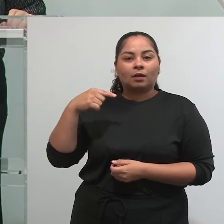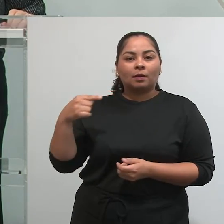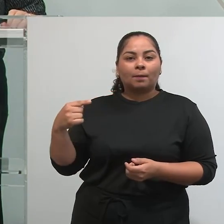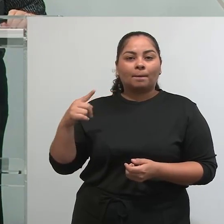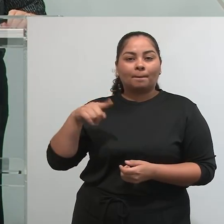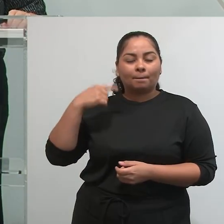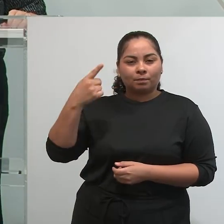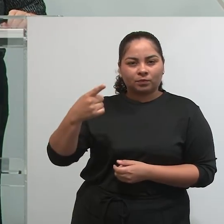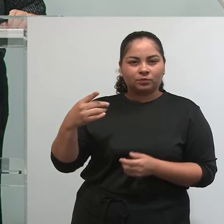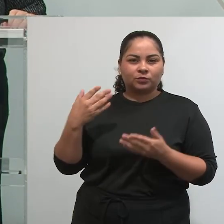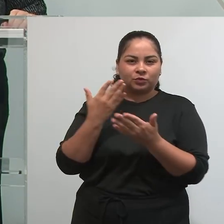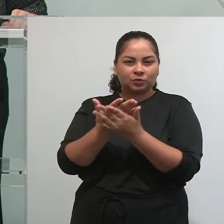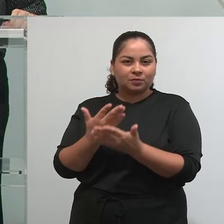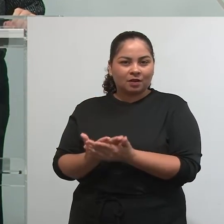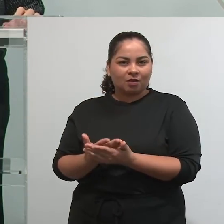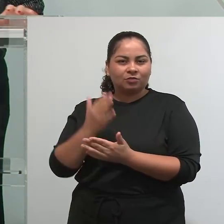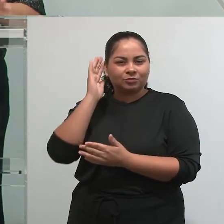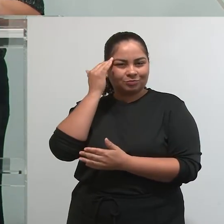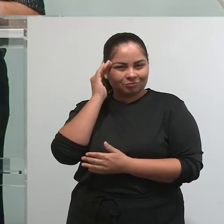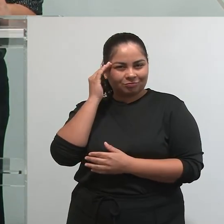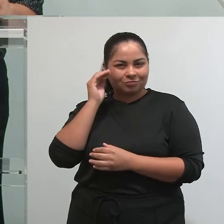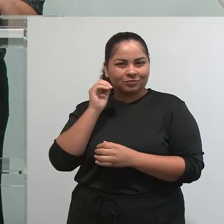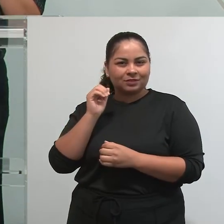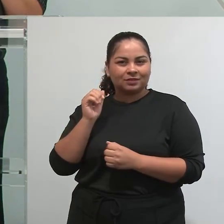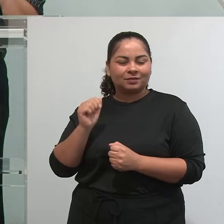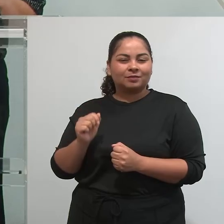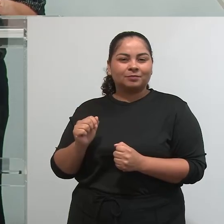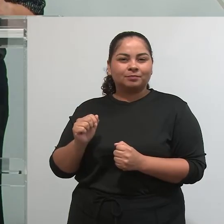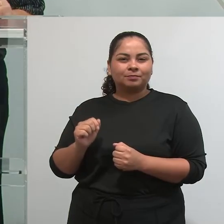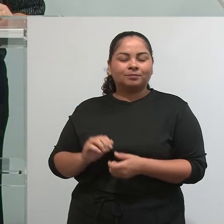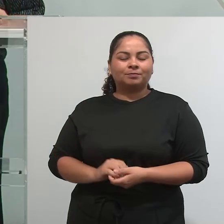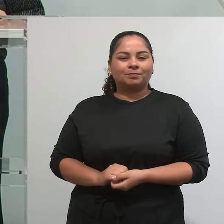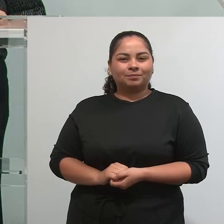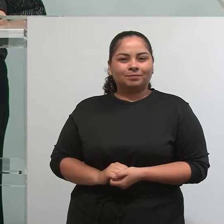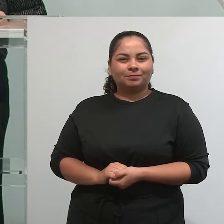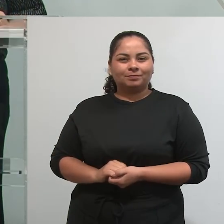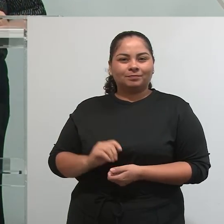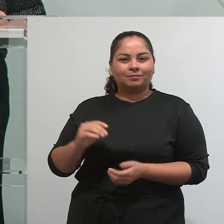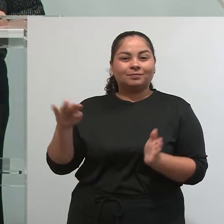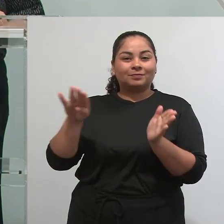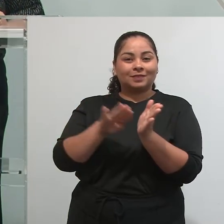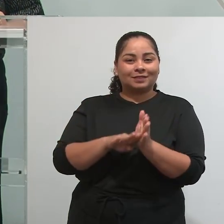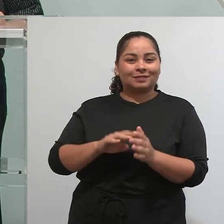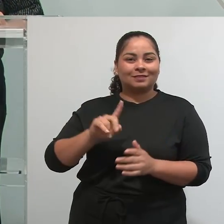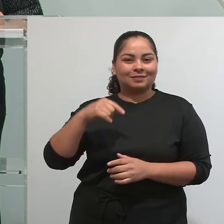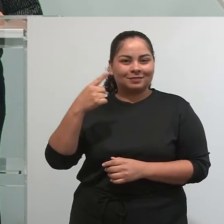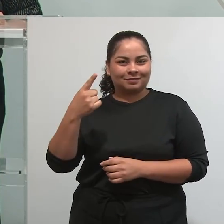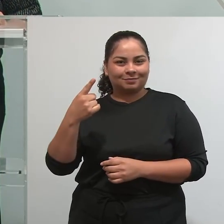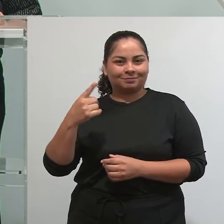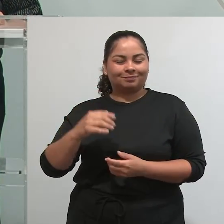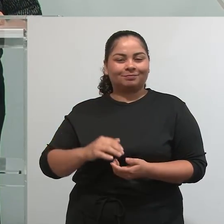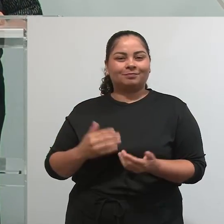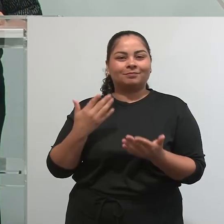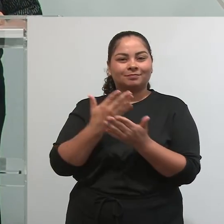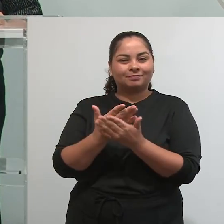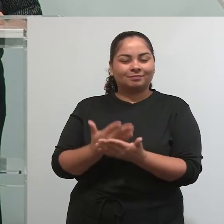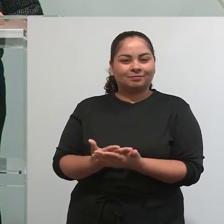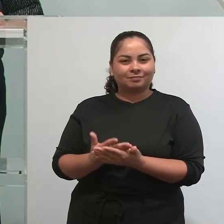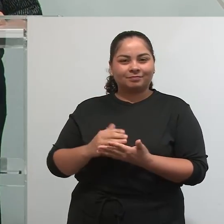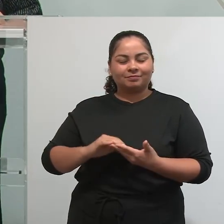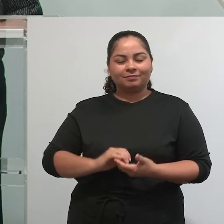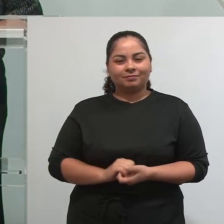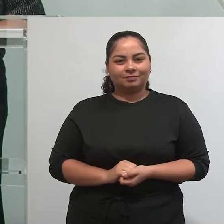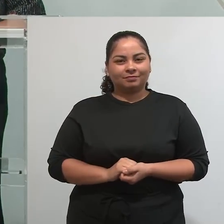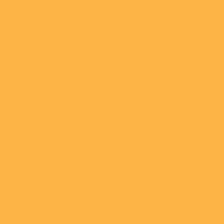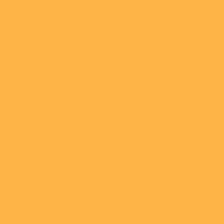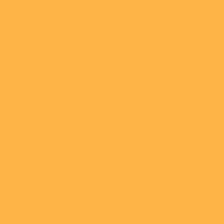para a nossa próxima aula para entender como que vai ser a finalização do nosso projeto Integrador 2. Até a